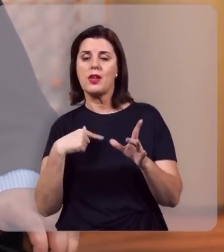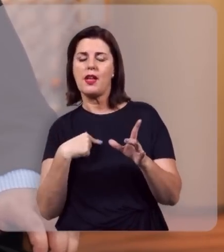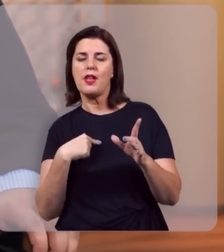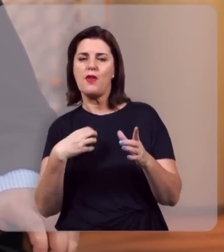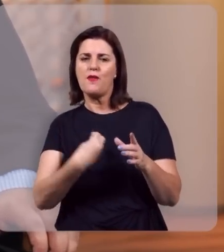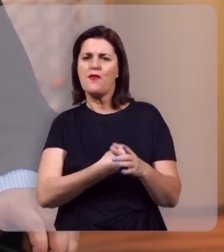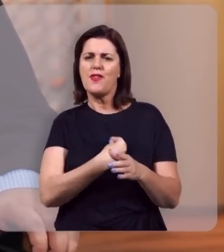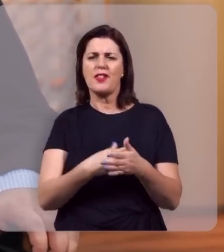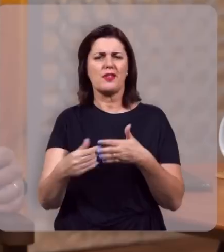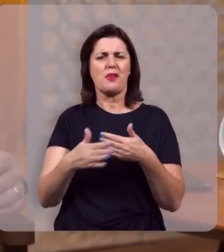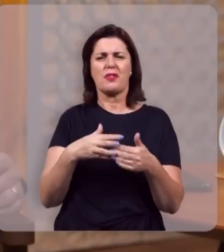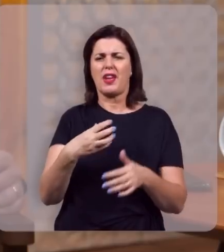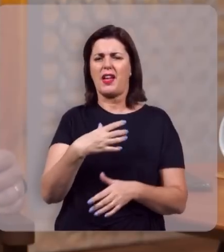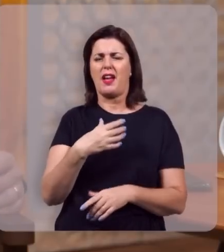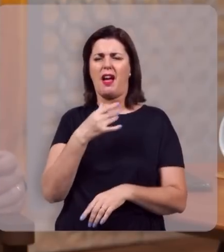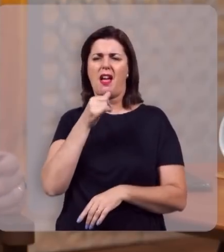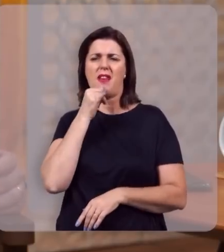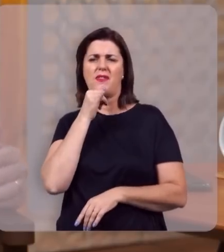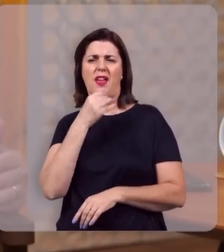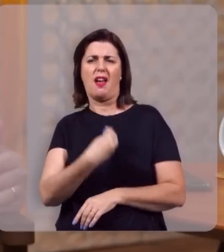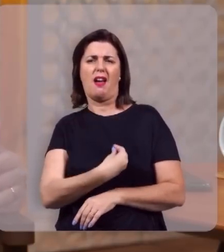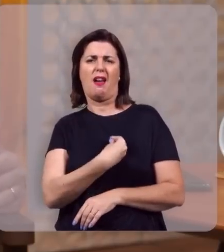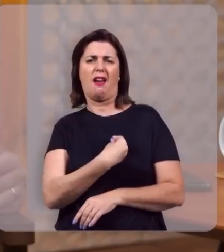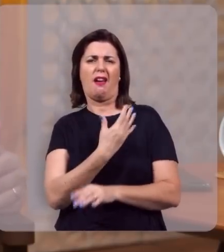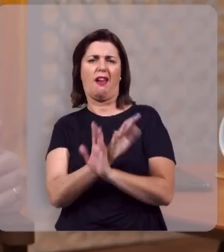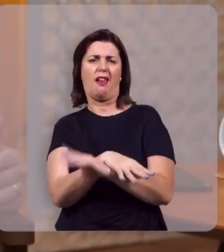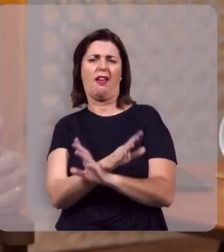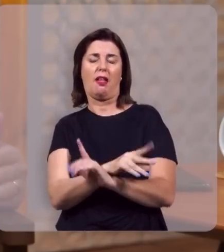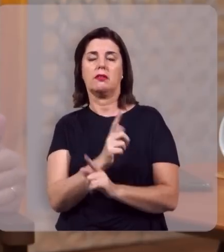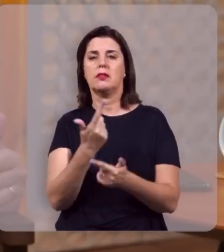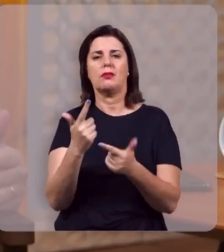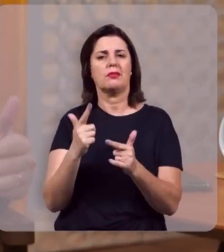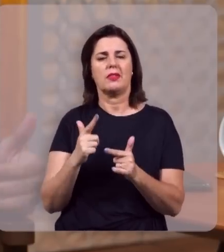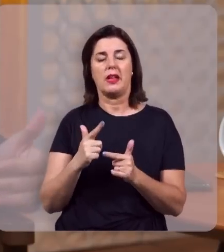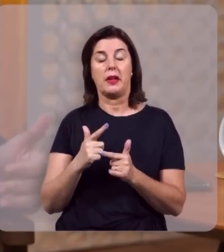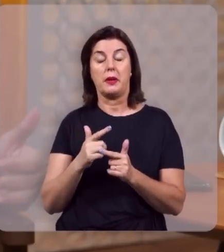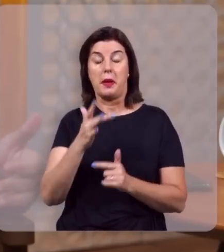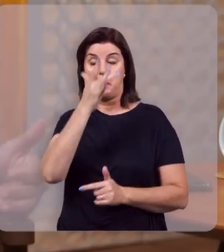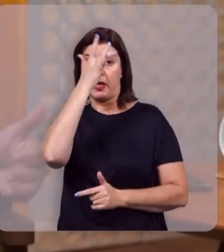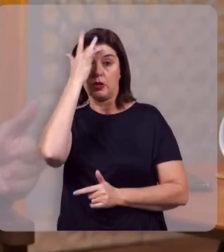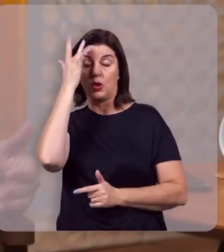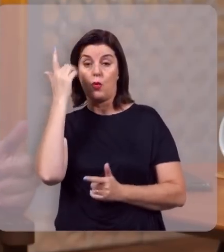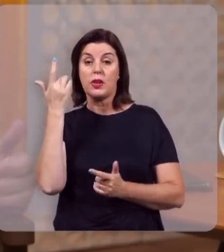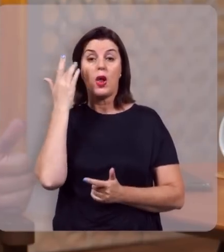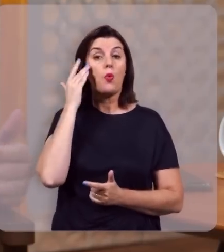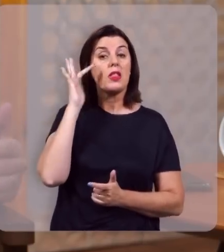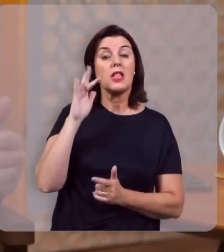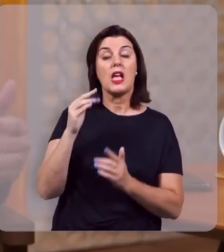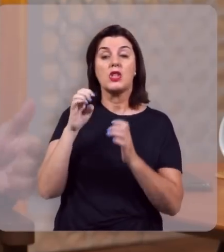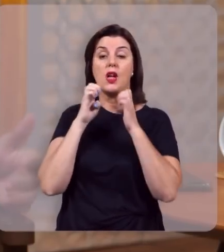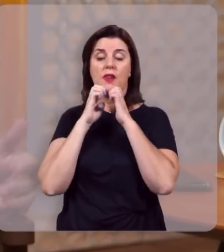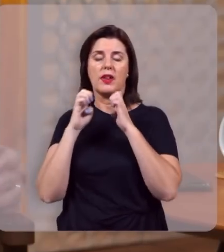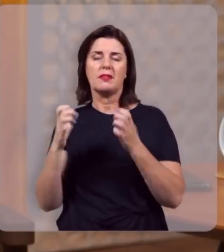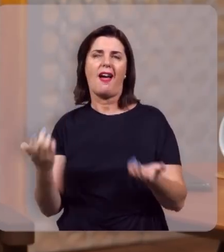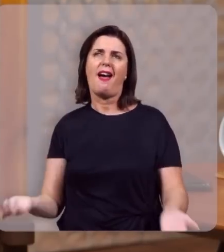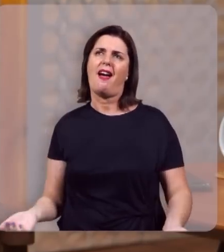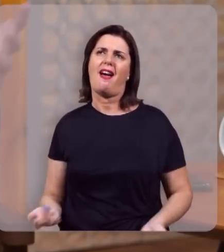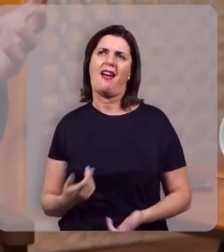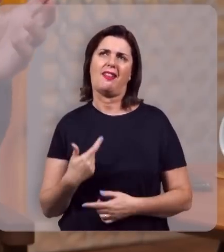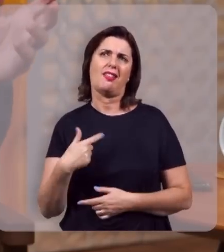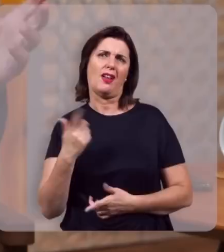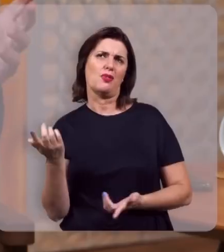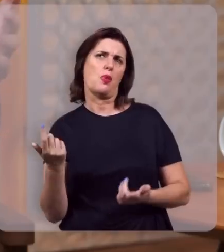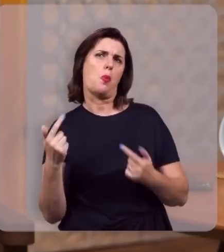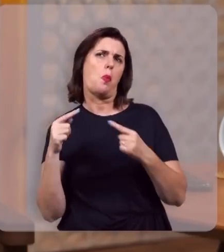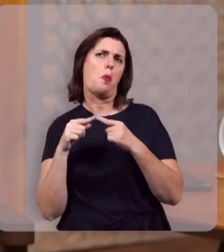qualquer jeito, não é verdade, meu amigo? É verdade, pastor Rossi. Muitas vezes a pessoa que não compreende o Evangelho, ela vai dizer, então